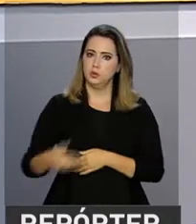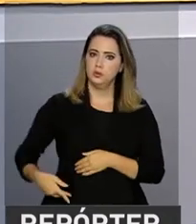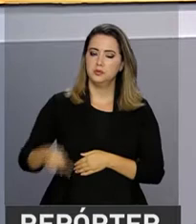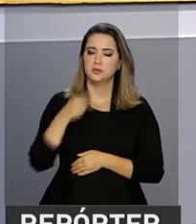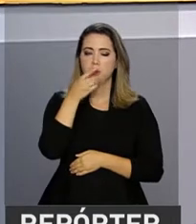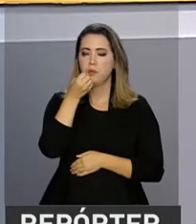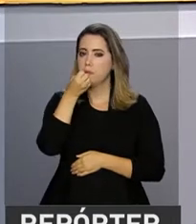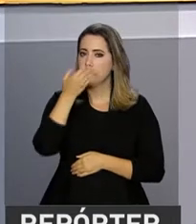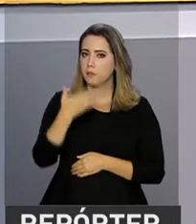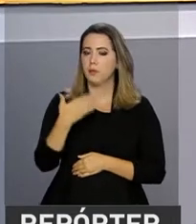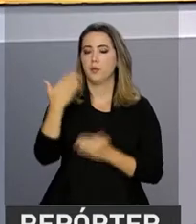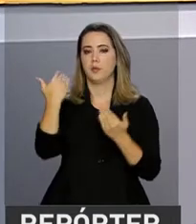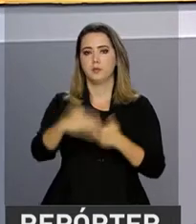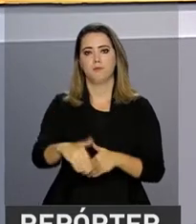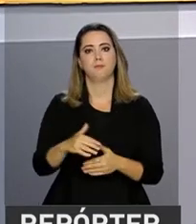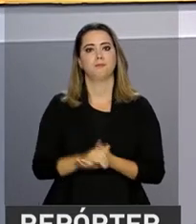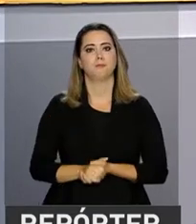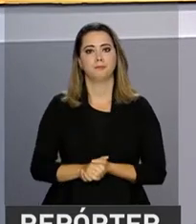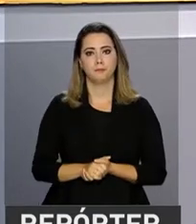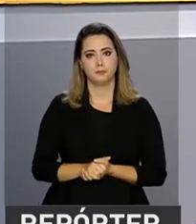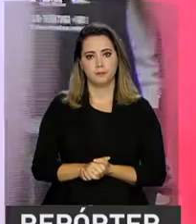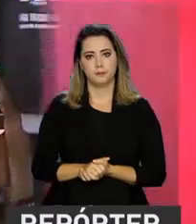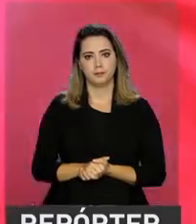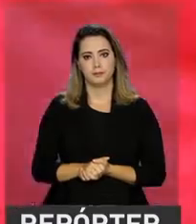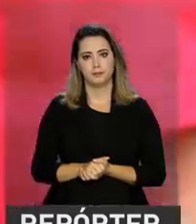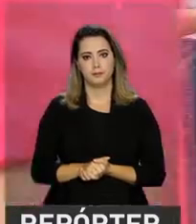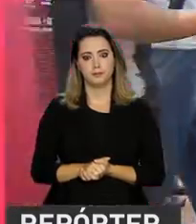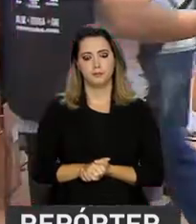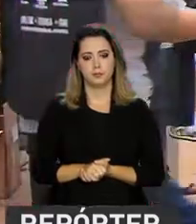de tranquilidade na aplicação da prova.